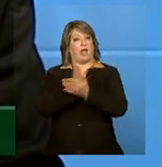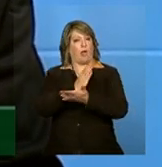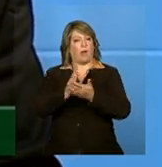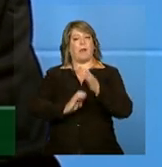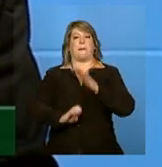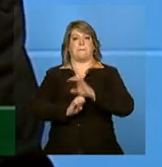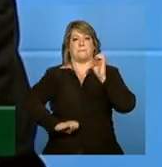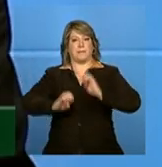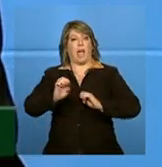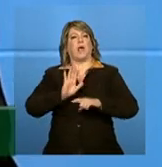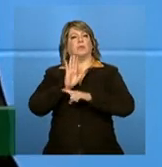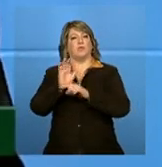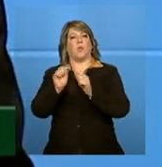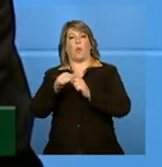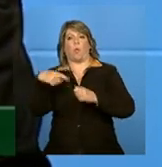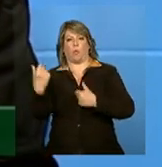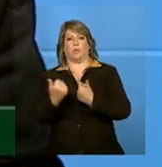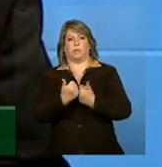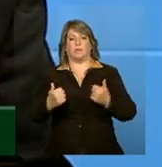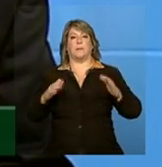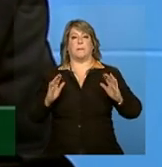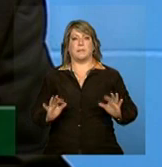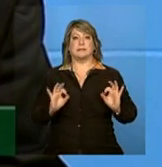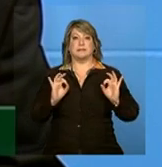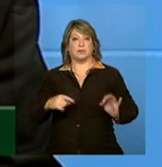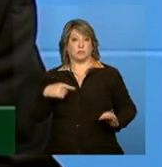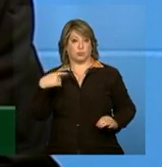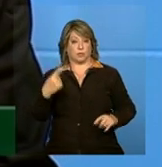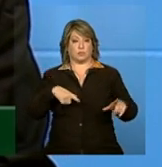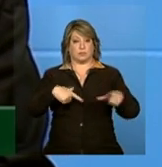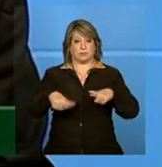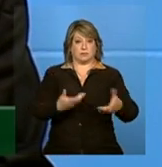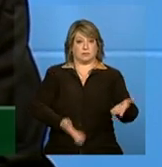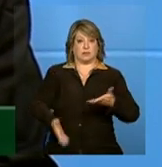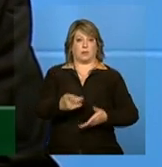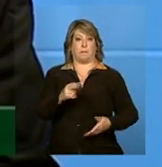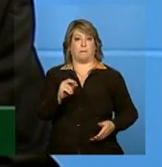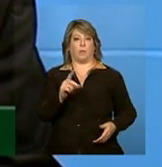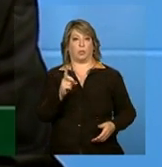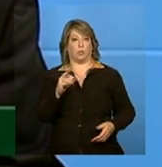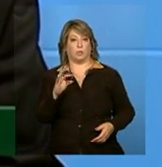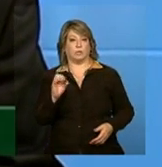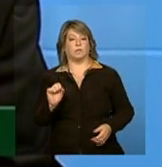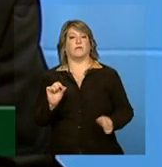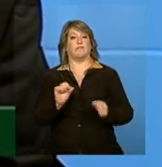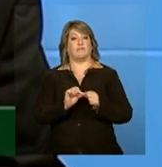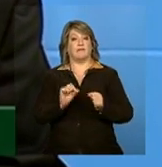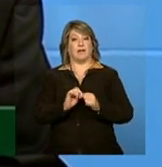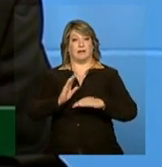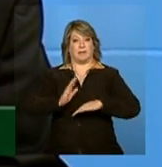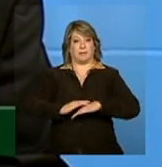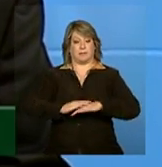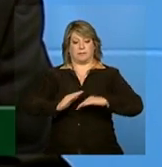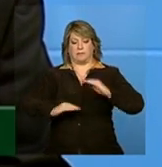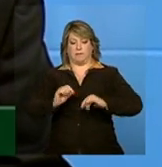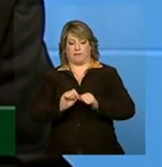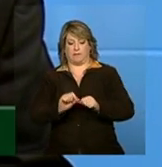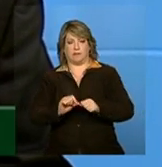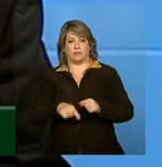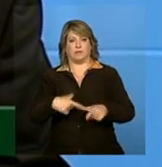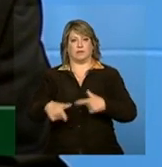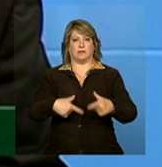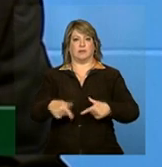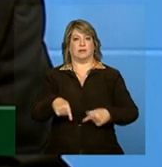colaborem com os fornecedores para assegurar que os produtos e serviços sejam produzidos de acordo com a